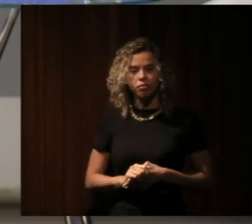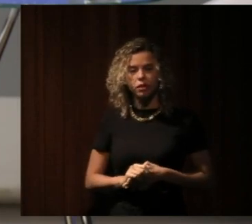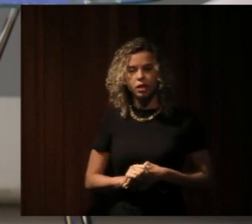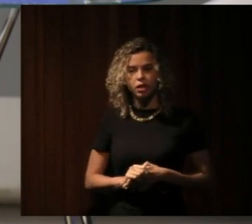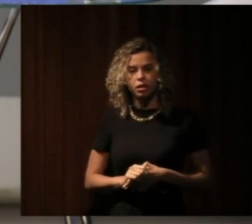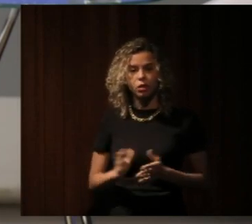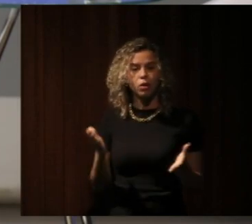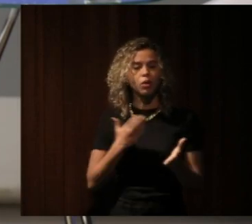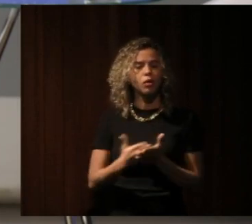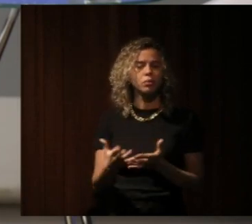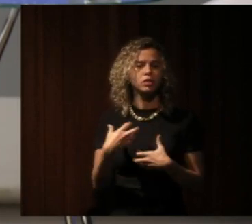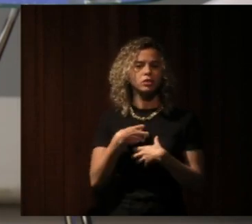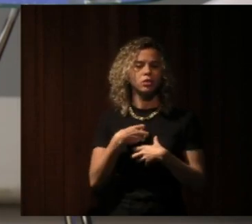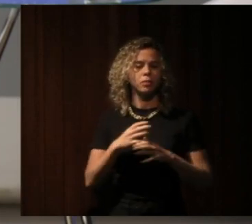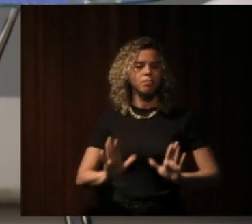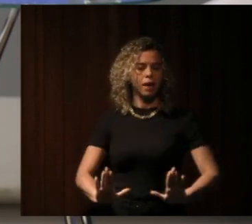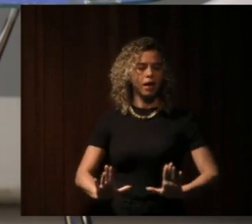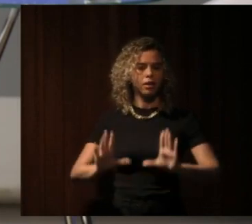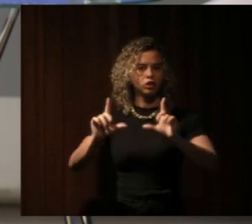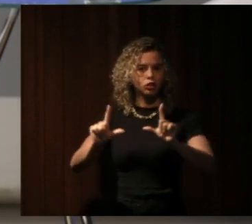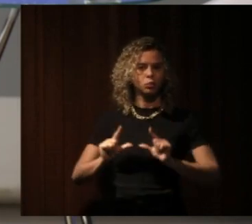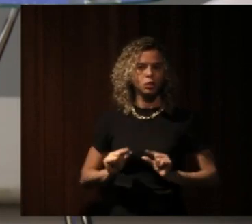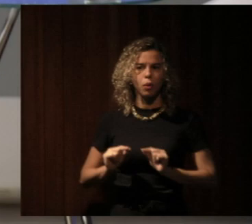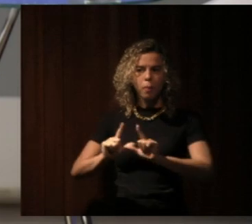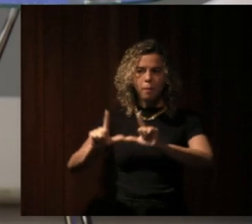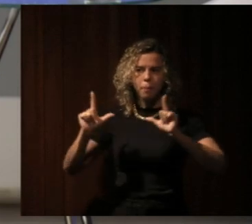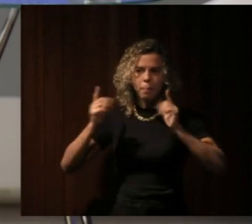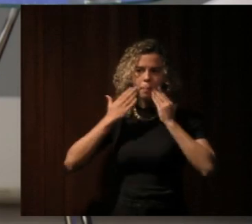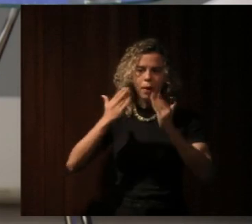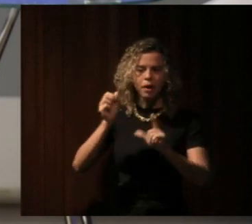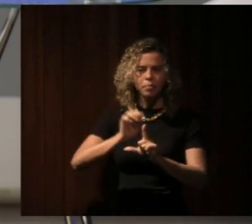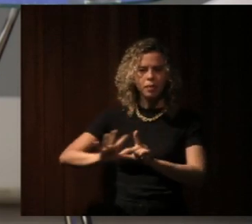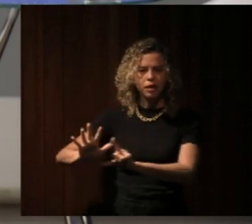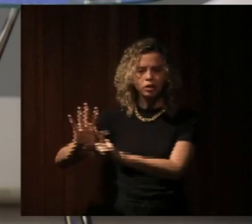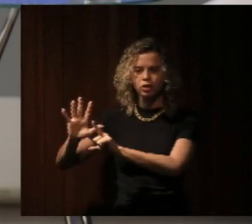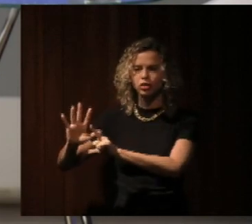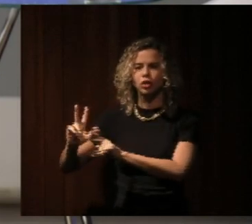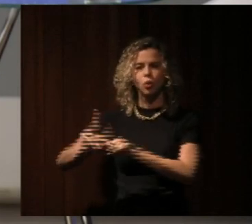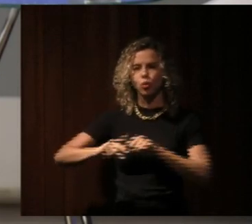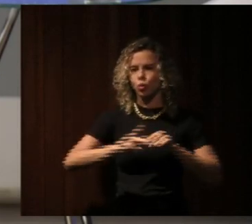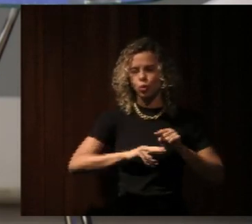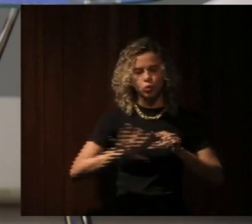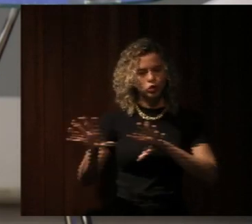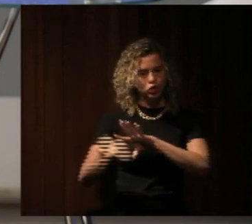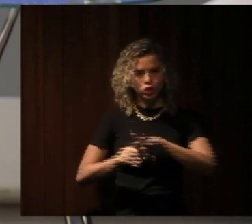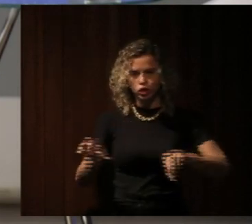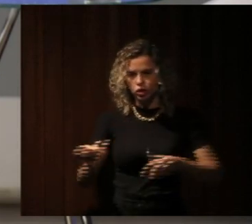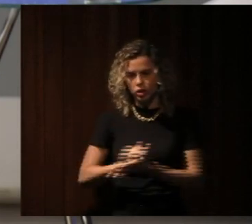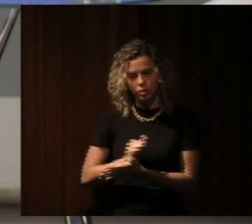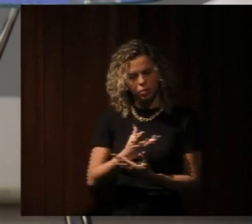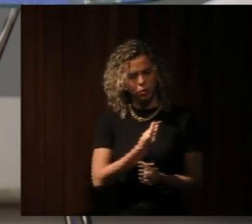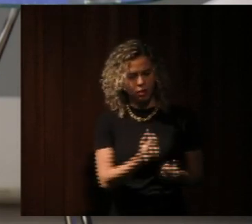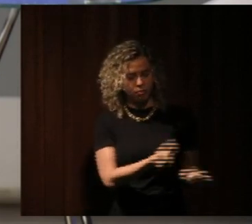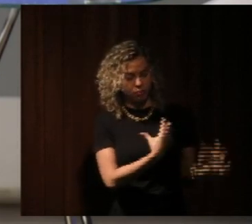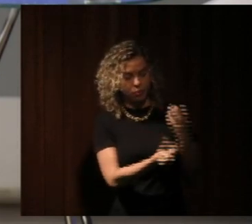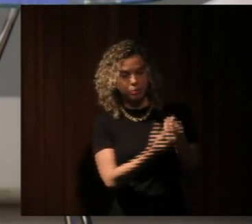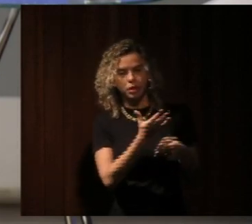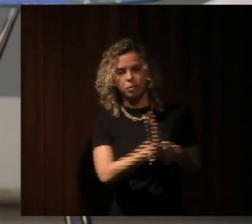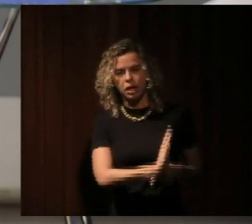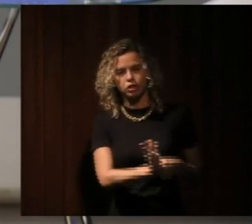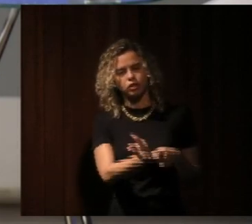já colocou um freio ali na na divulgação de certas imagens rapidamente cer várias imagens apareceram vídeos